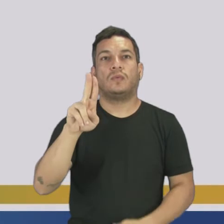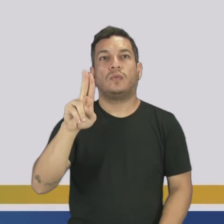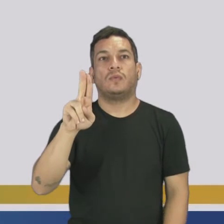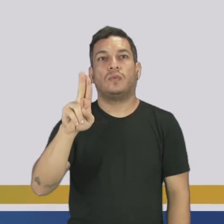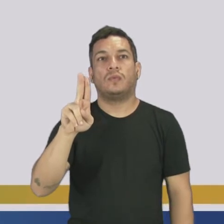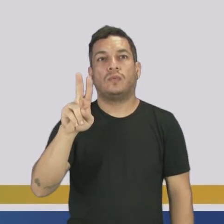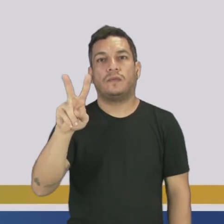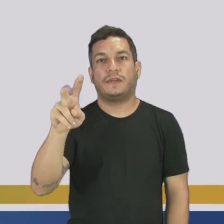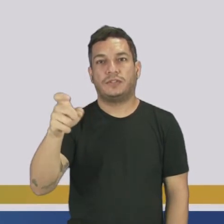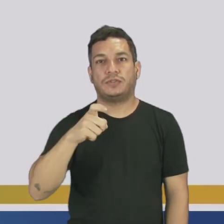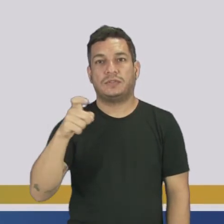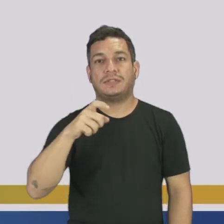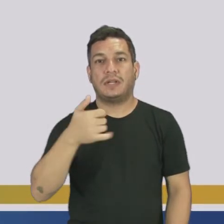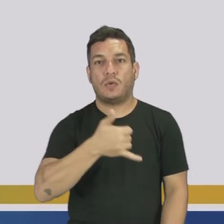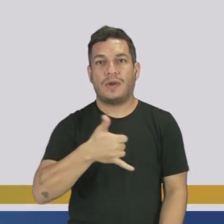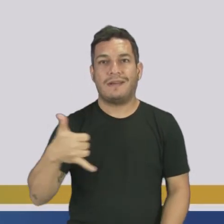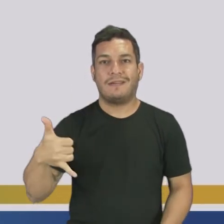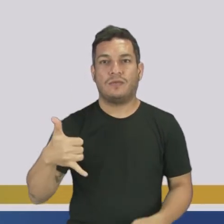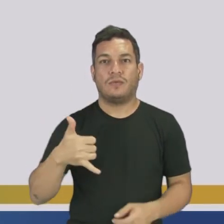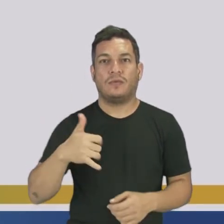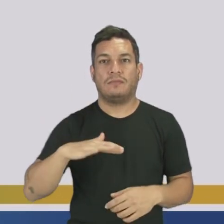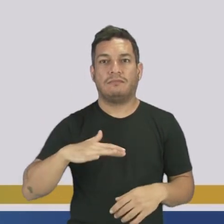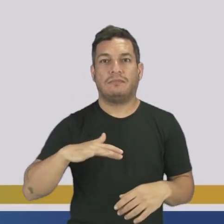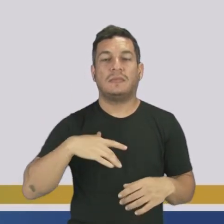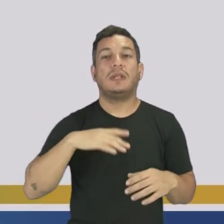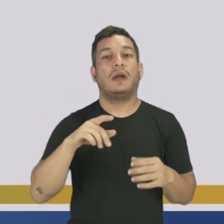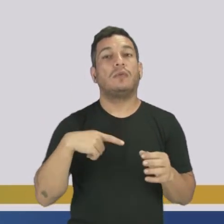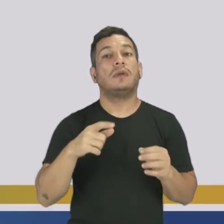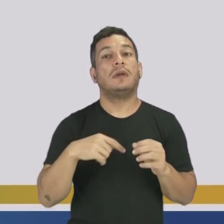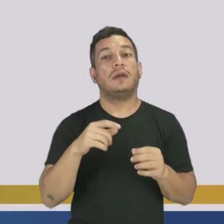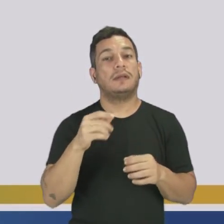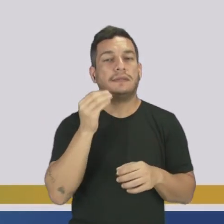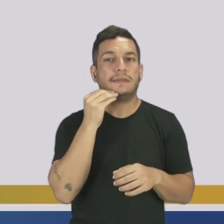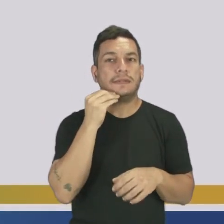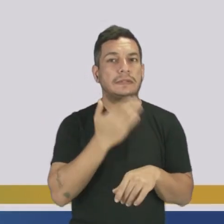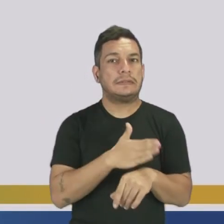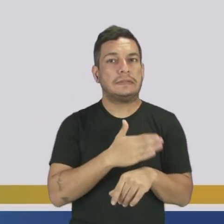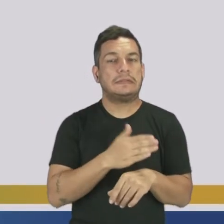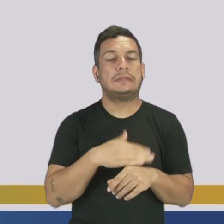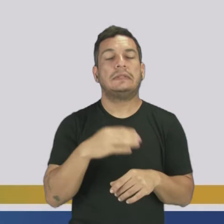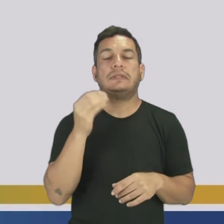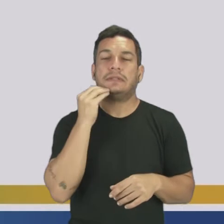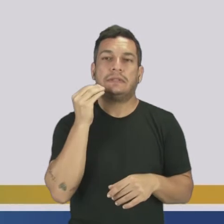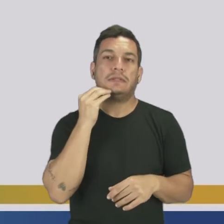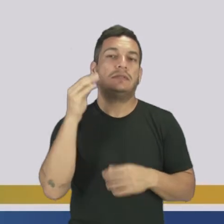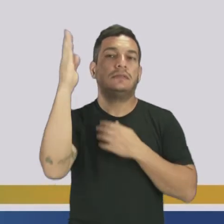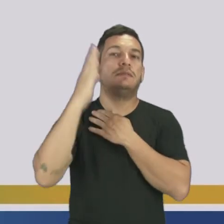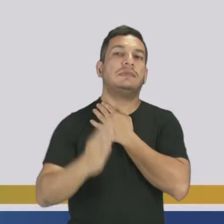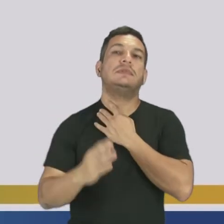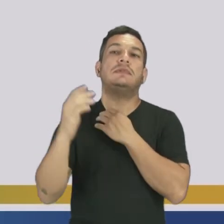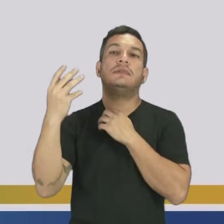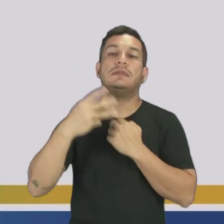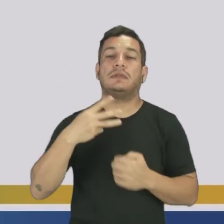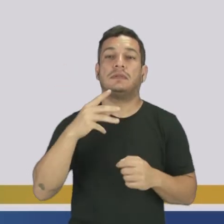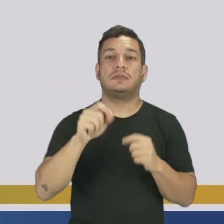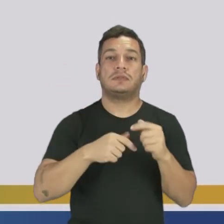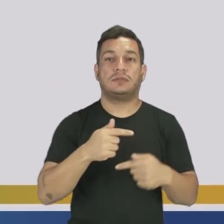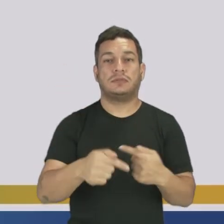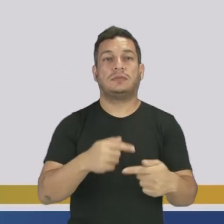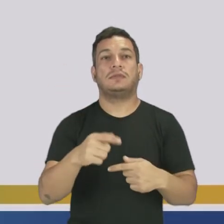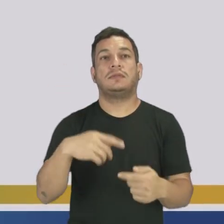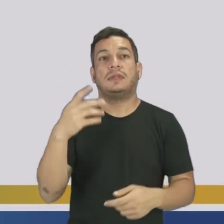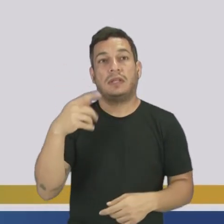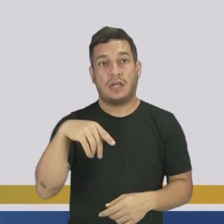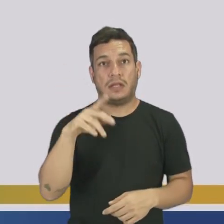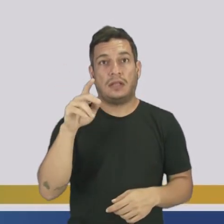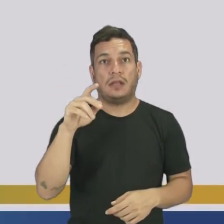VX é um reator que está em operação no Brasil, ele é de terceira geração. Então, a fonte de luz síncrono é uma fonte de